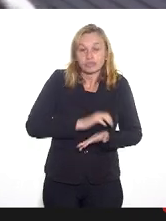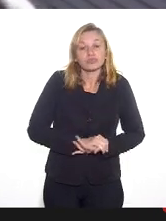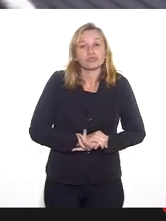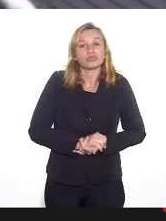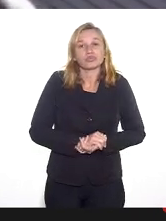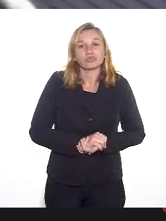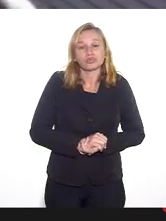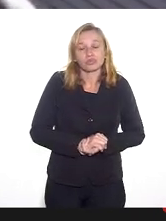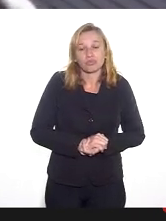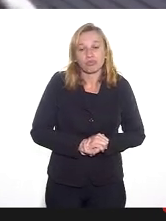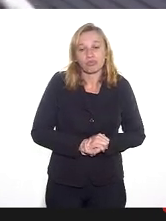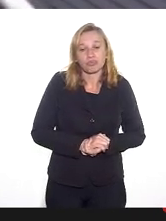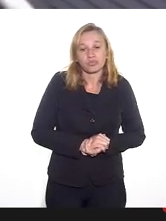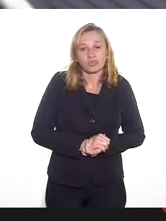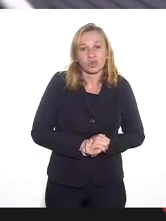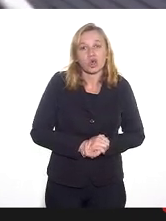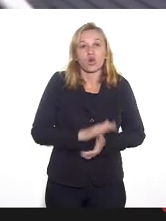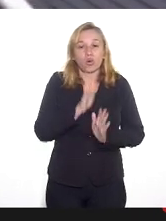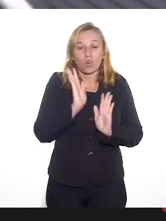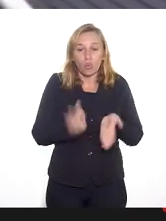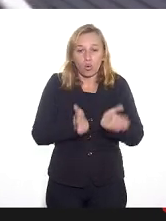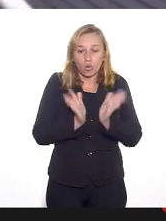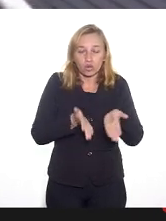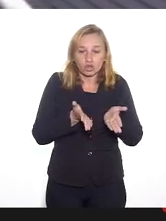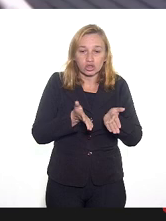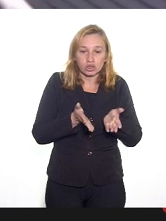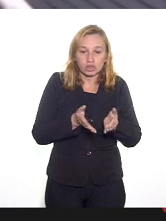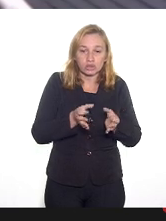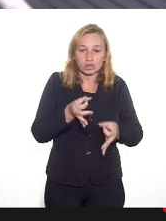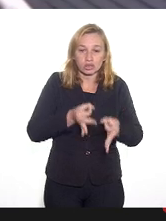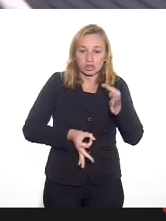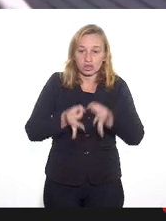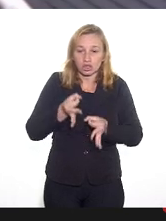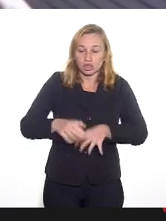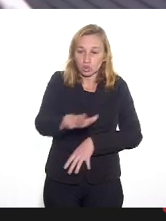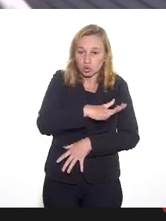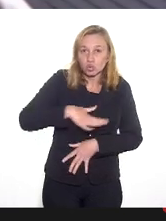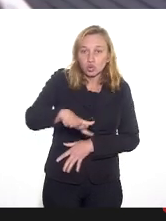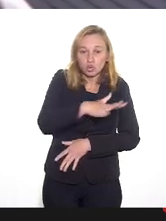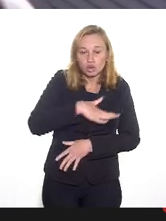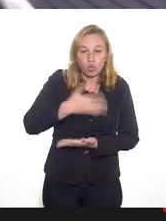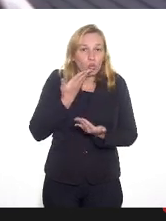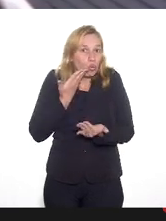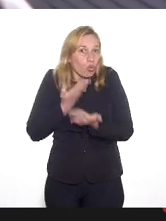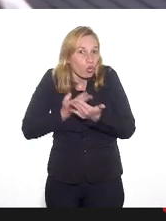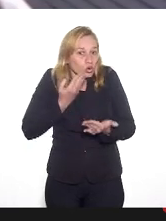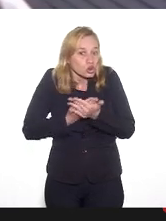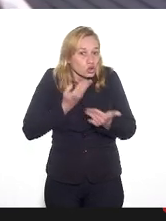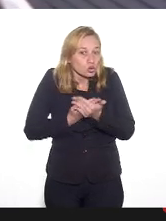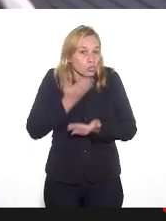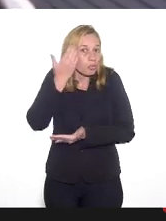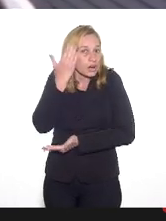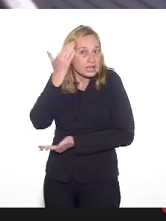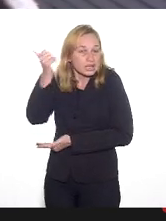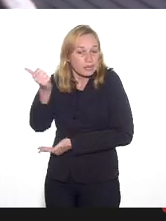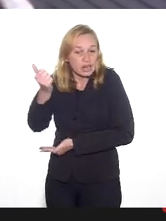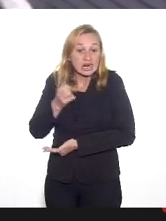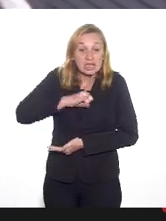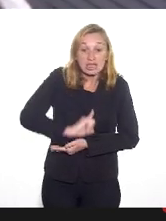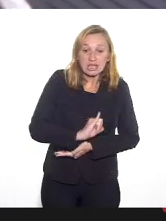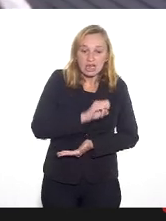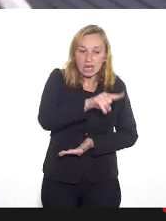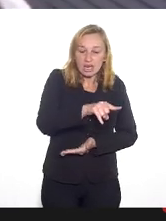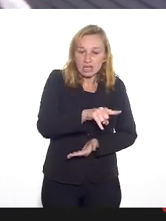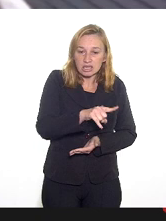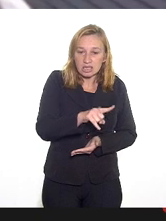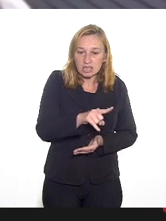E a gente tem hoje, na nossa assessoria jurídica, um estudo para saber se essa